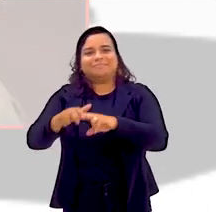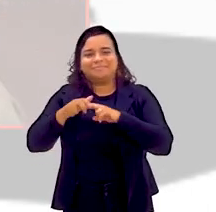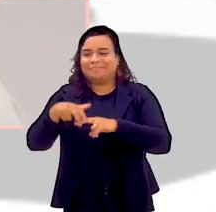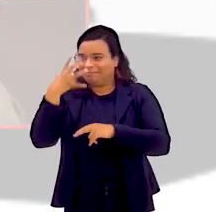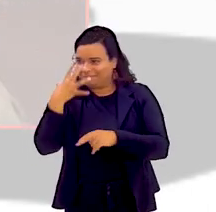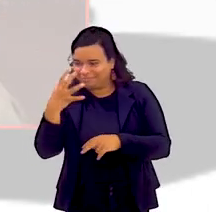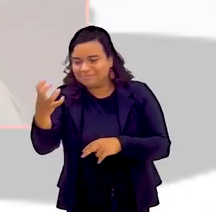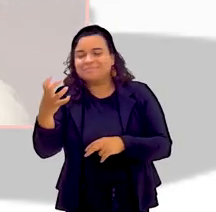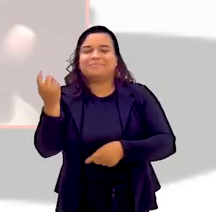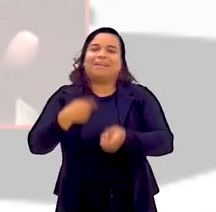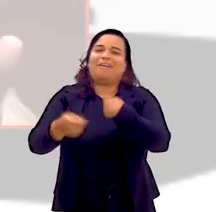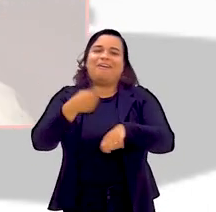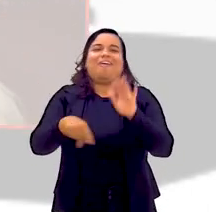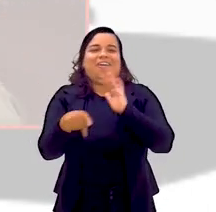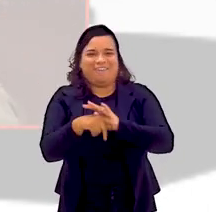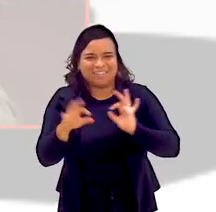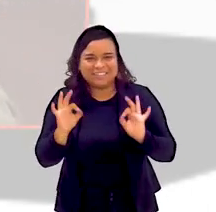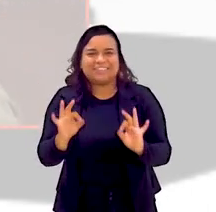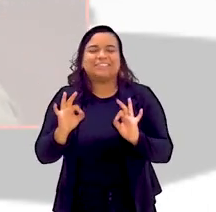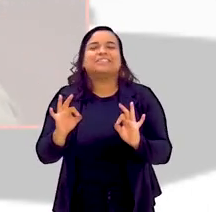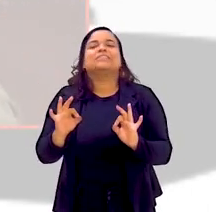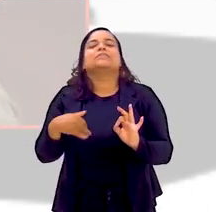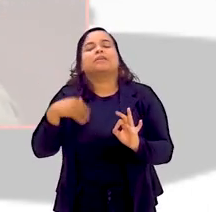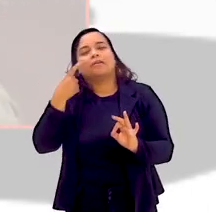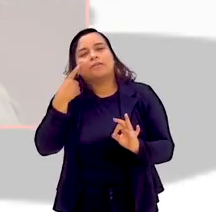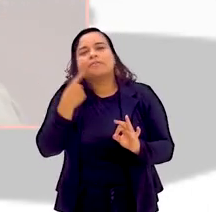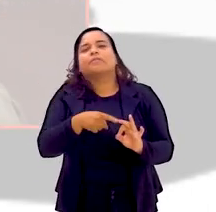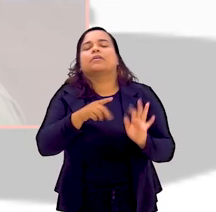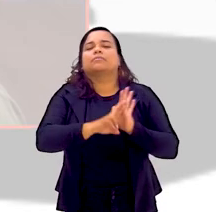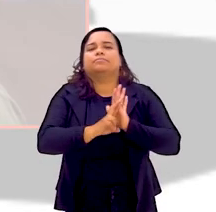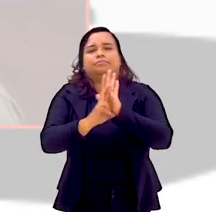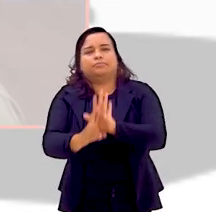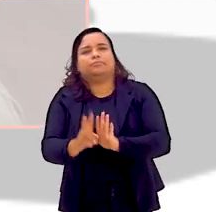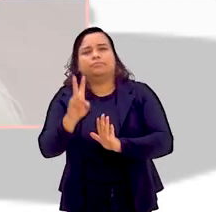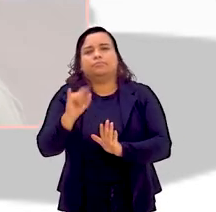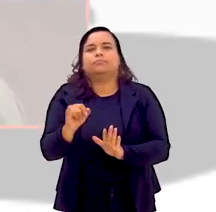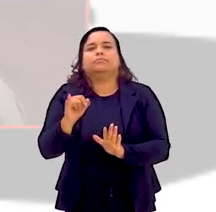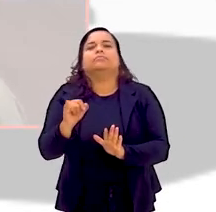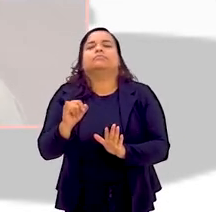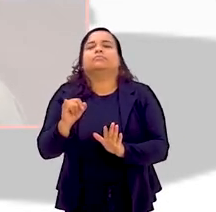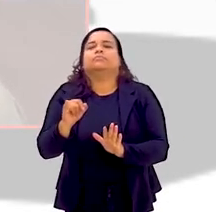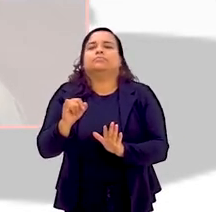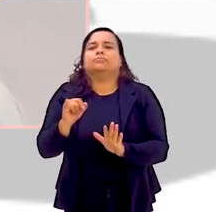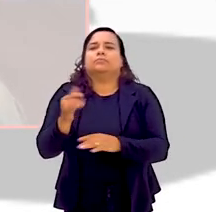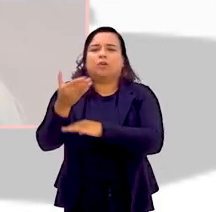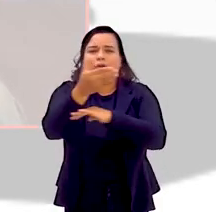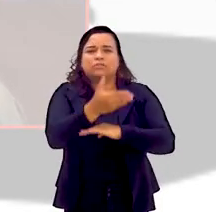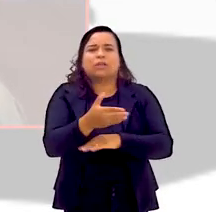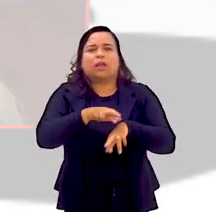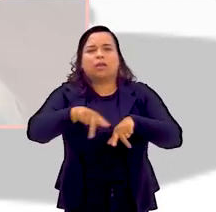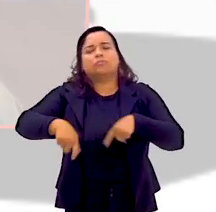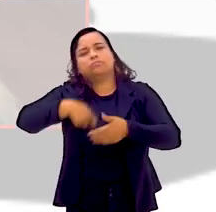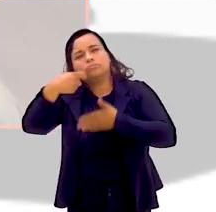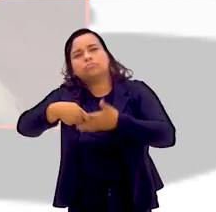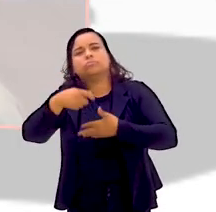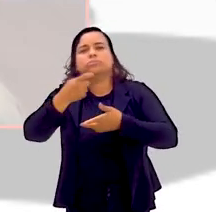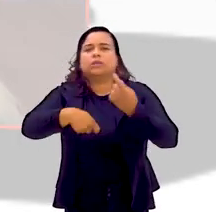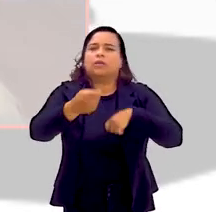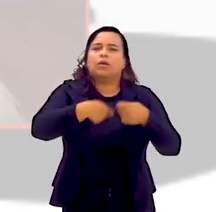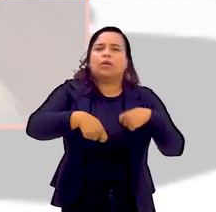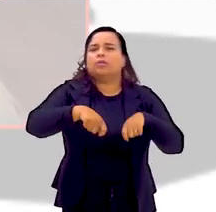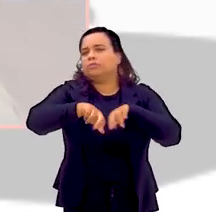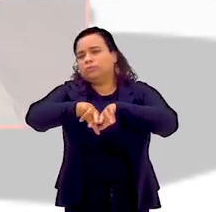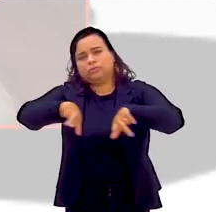um atrativo internacional de negócios que vão materializar em representatividade para hospedagem, hotel, uso e alimentação,